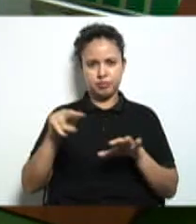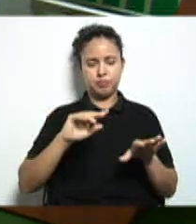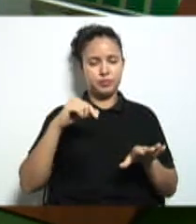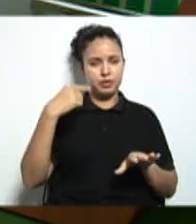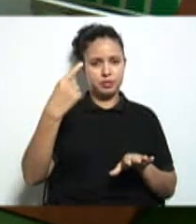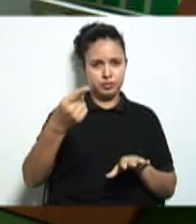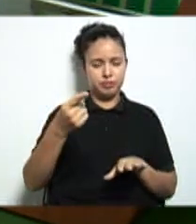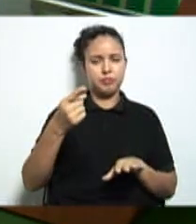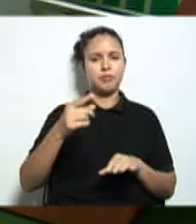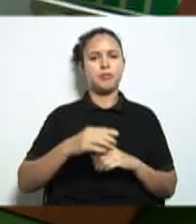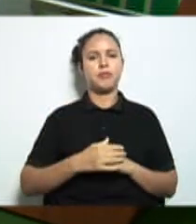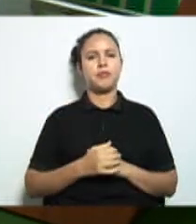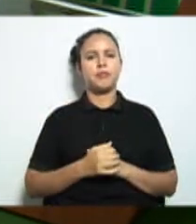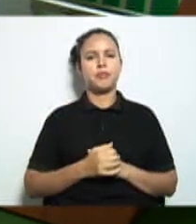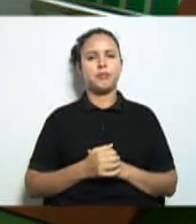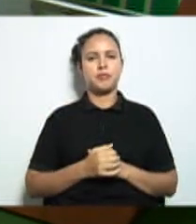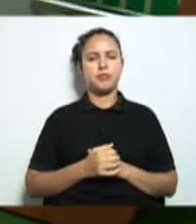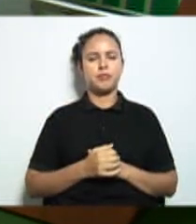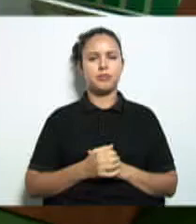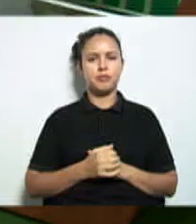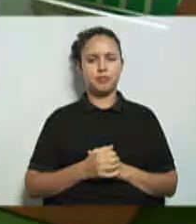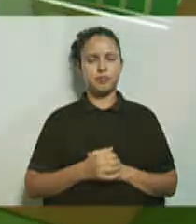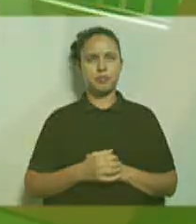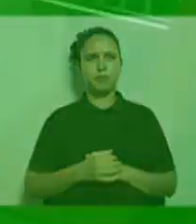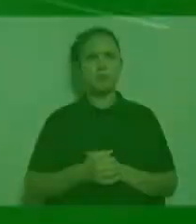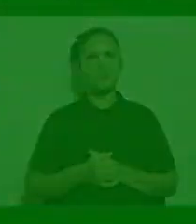nosso próximo encontro. Até mais!